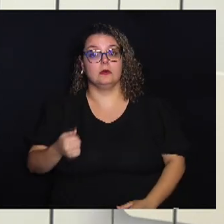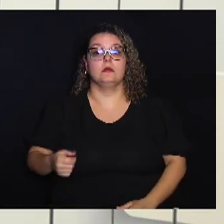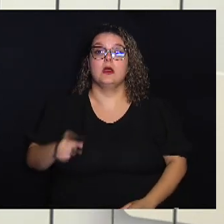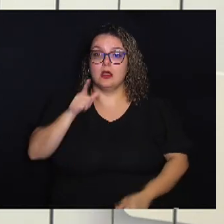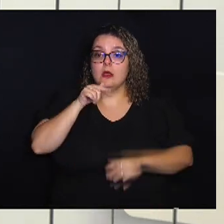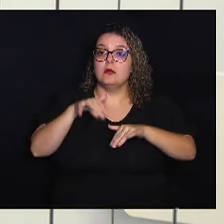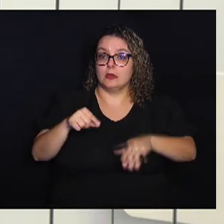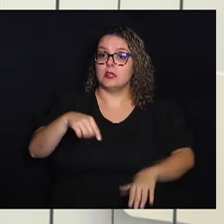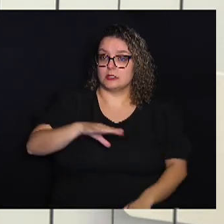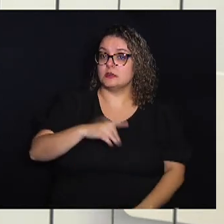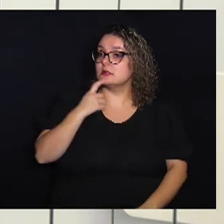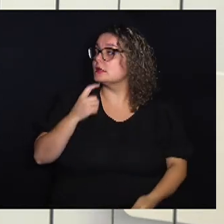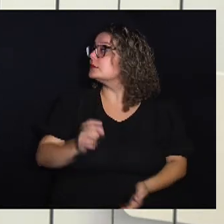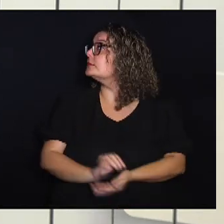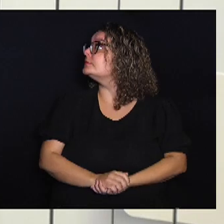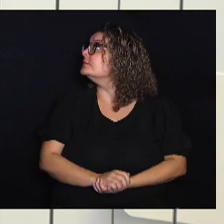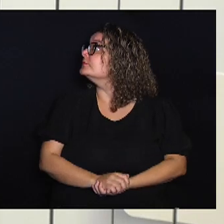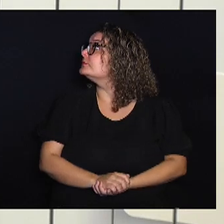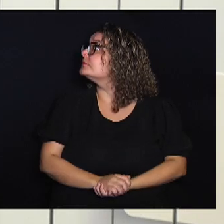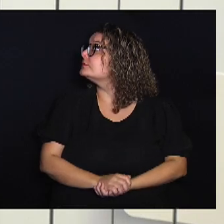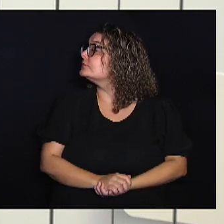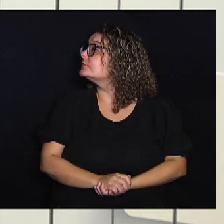água aqui na cidade.